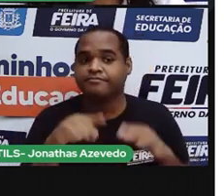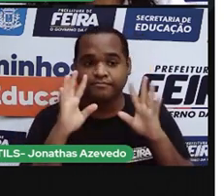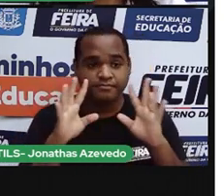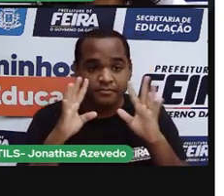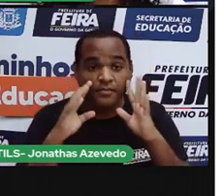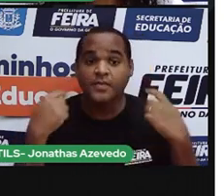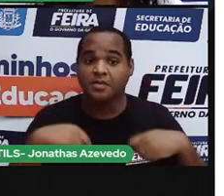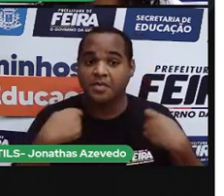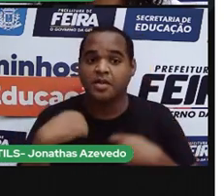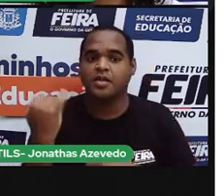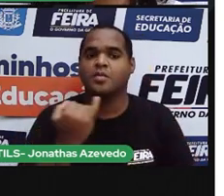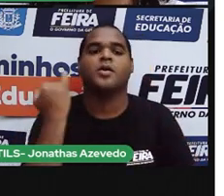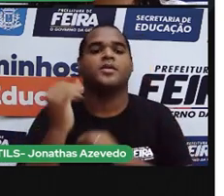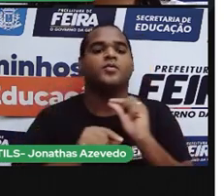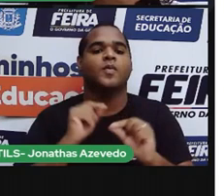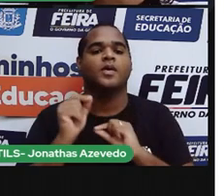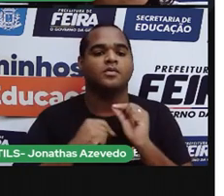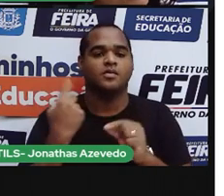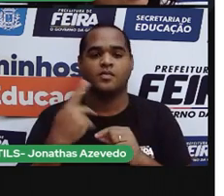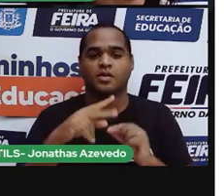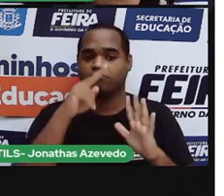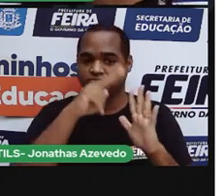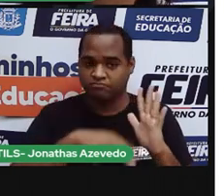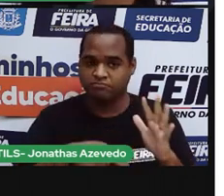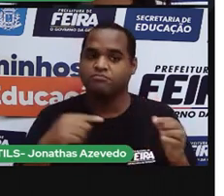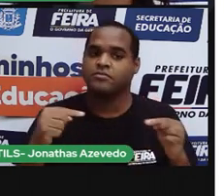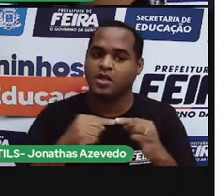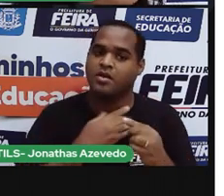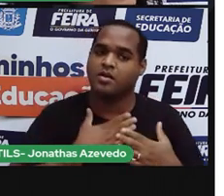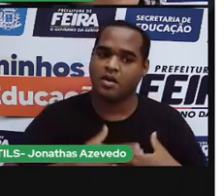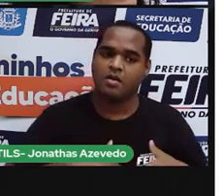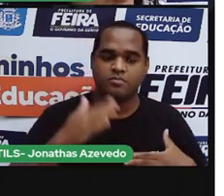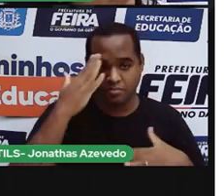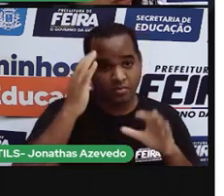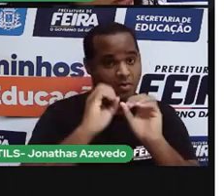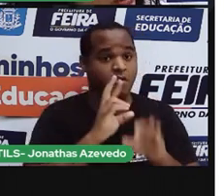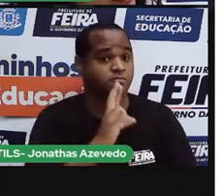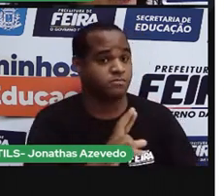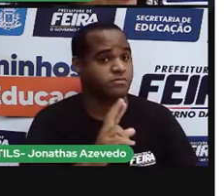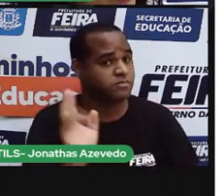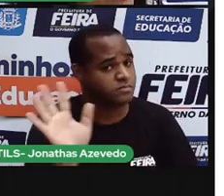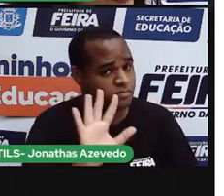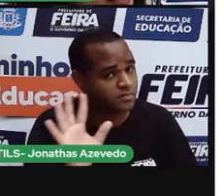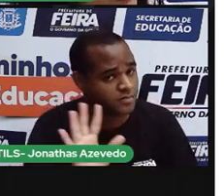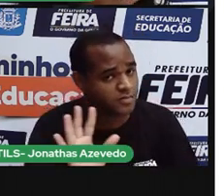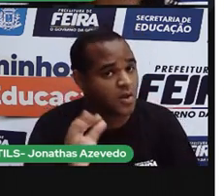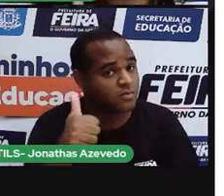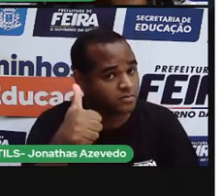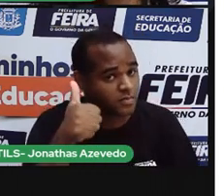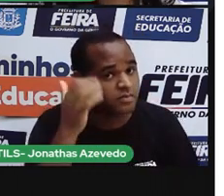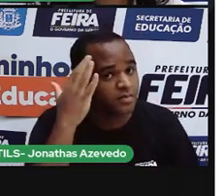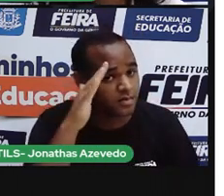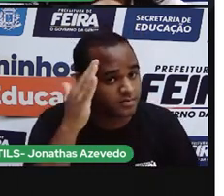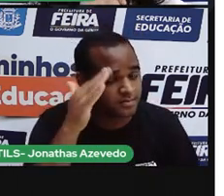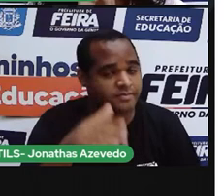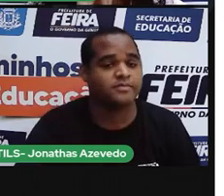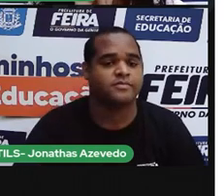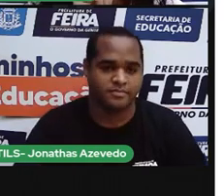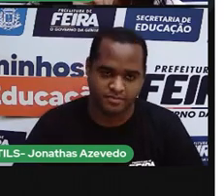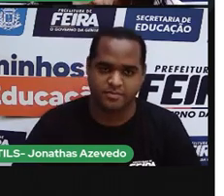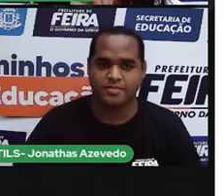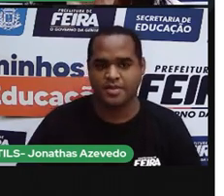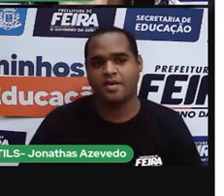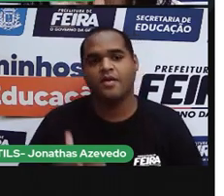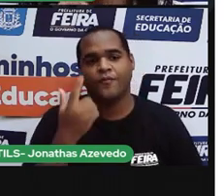ler com calma para você entender. Eu só não vou dar a resposta. Ok? Vamos lá.